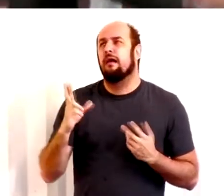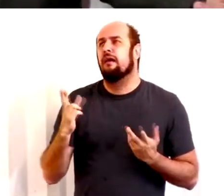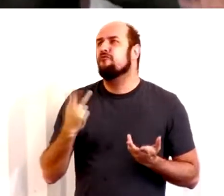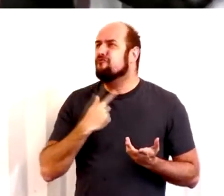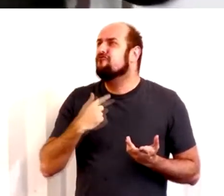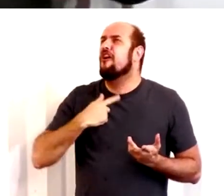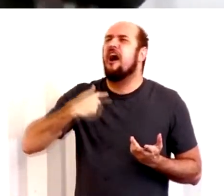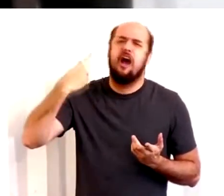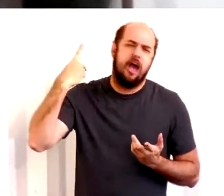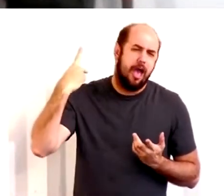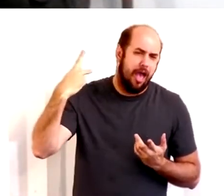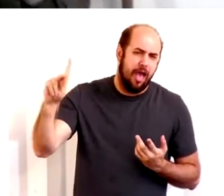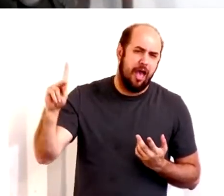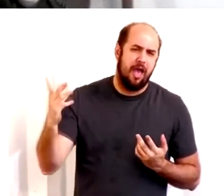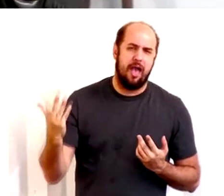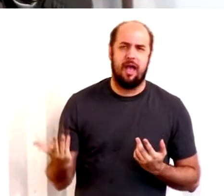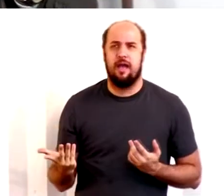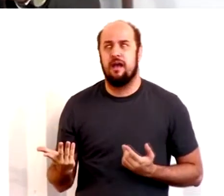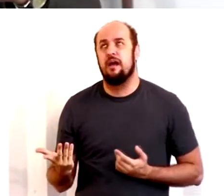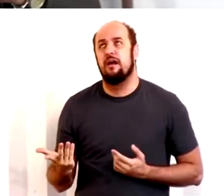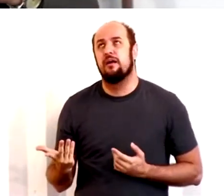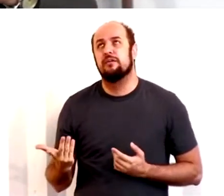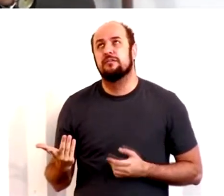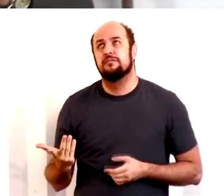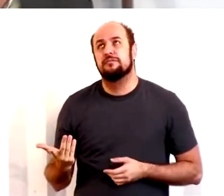conforme a tua vontade.